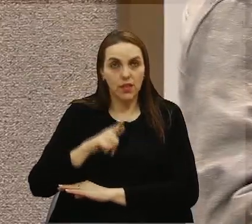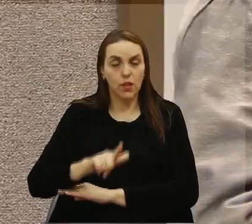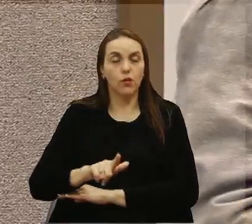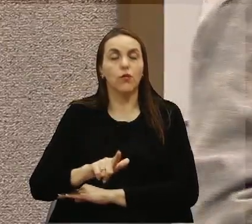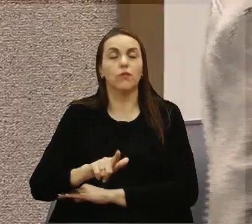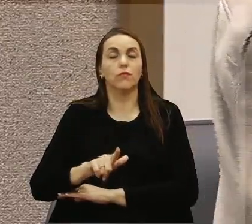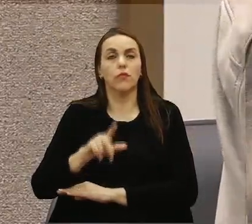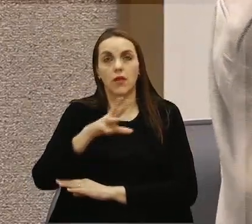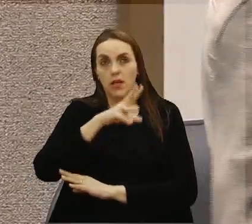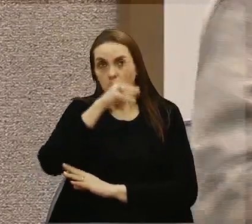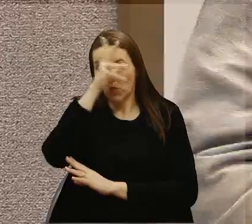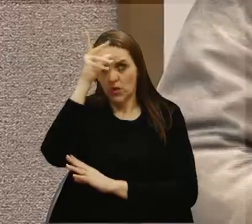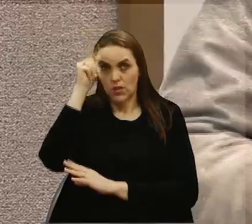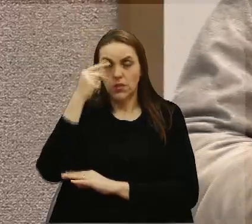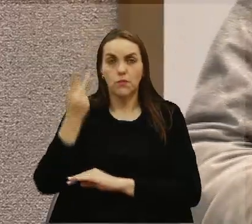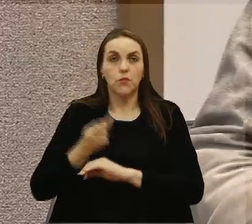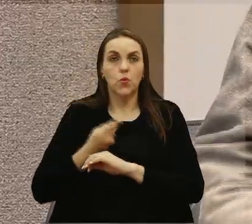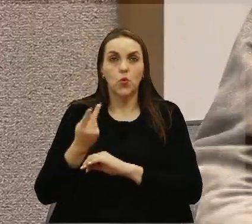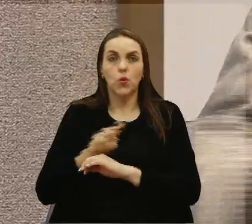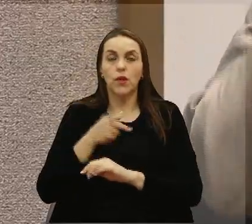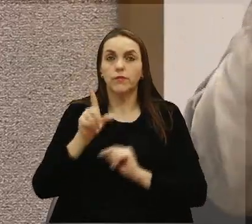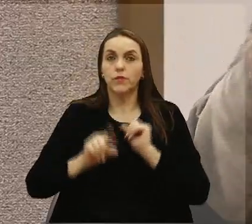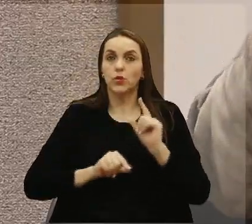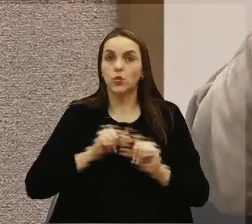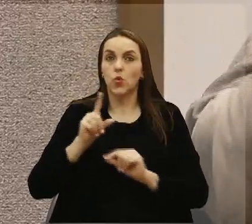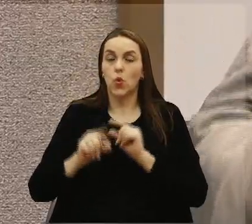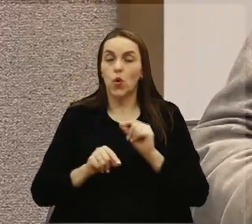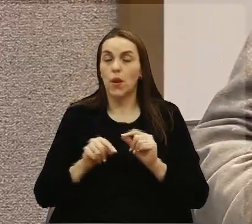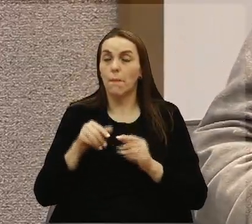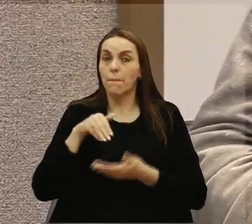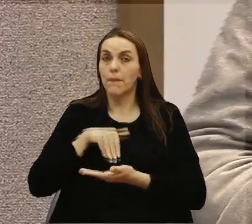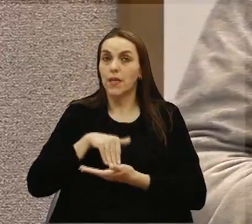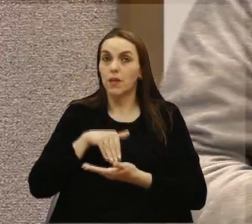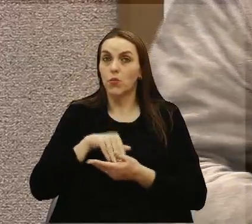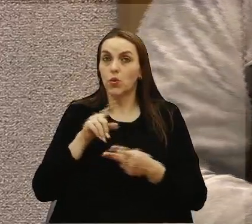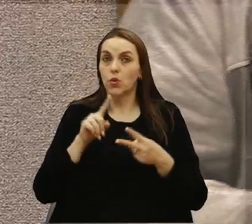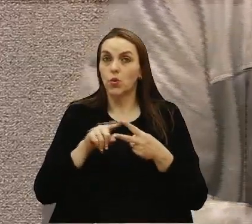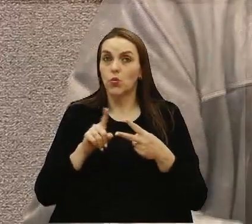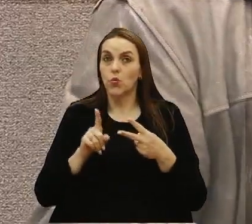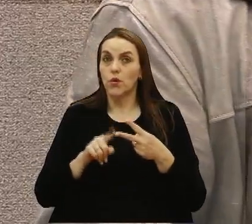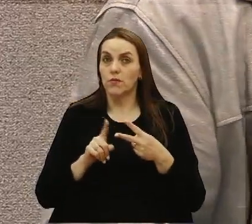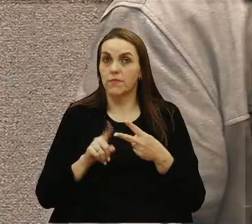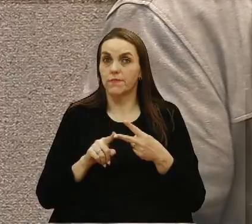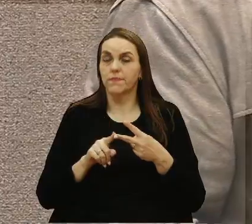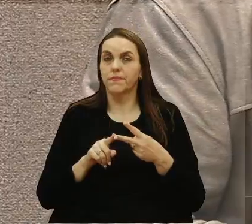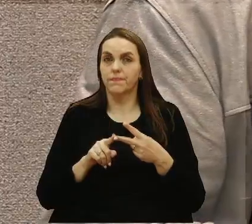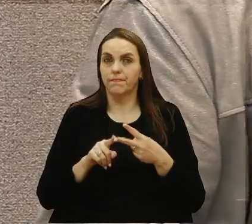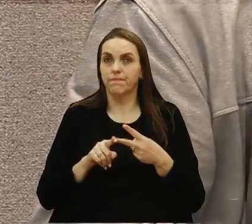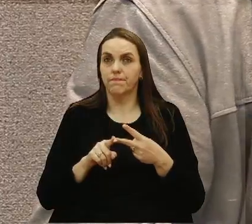precisa buscar alternativas, pelo menos 2 estações.